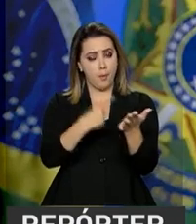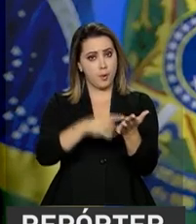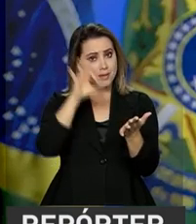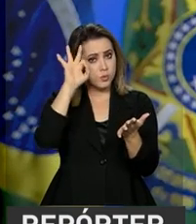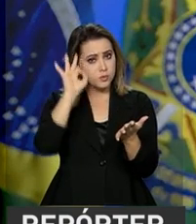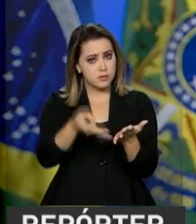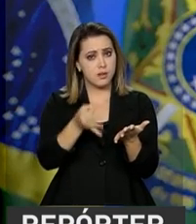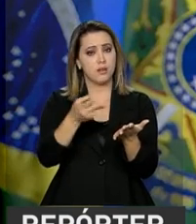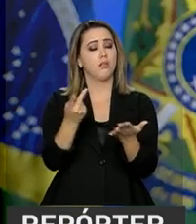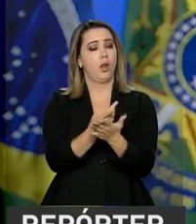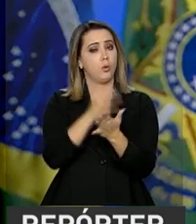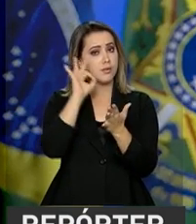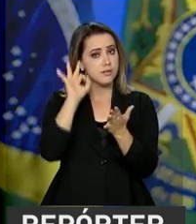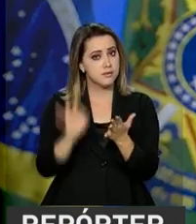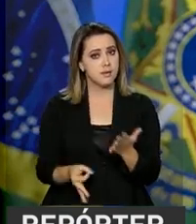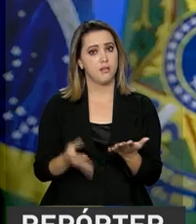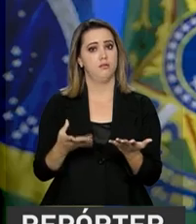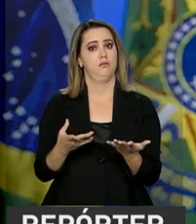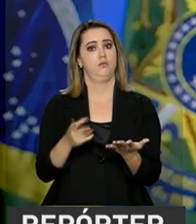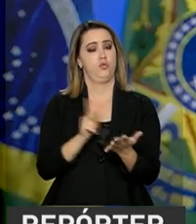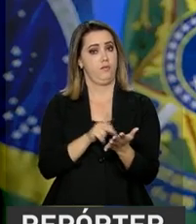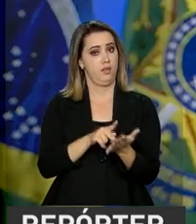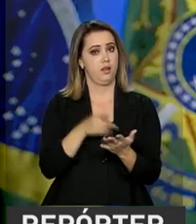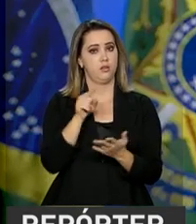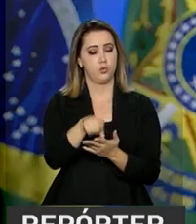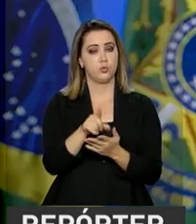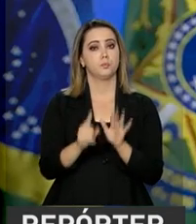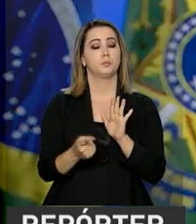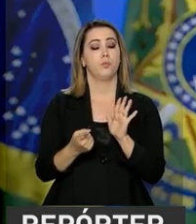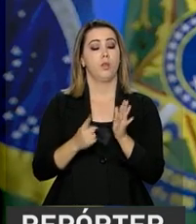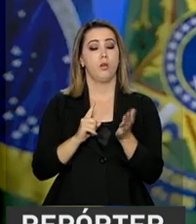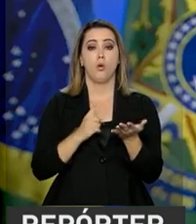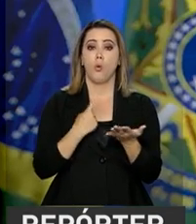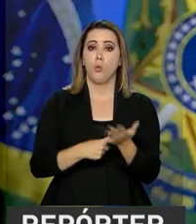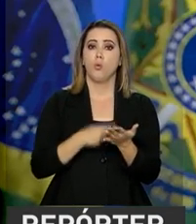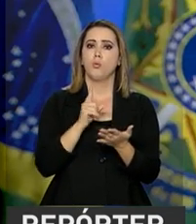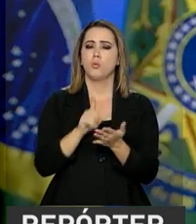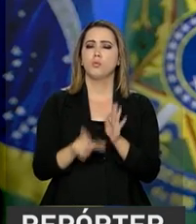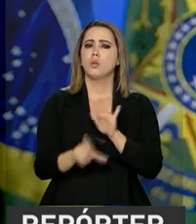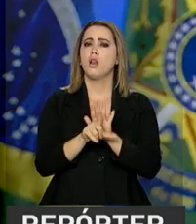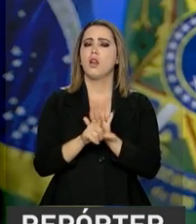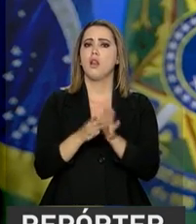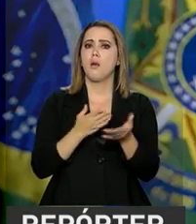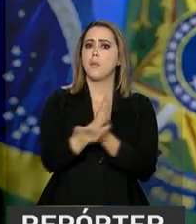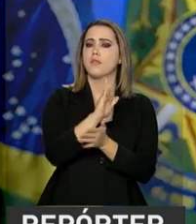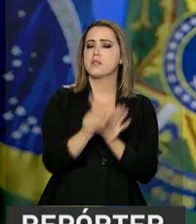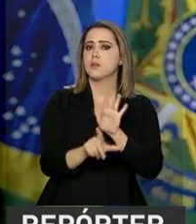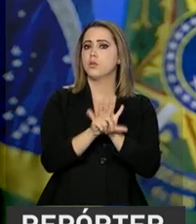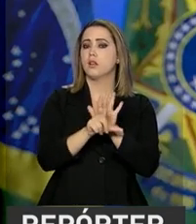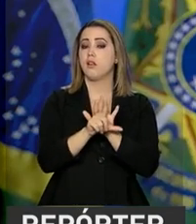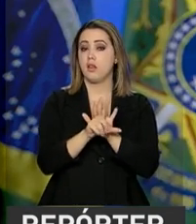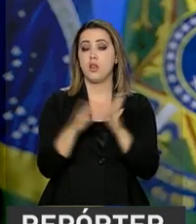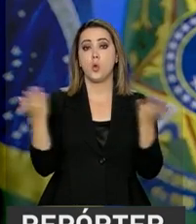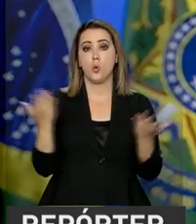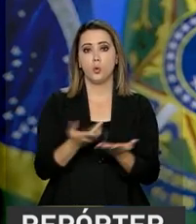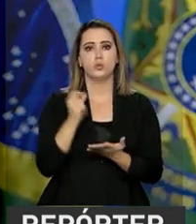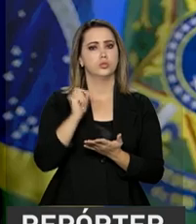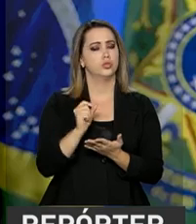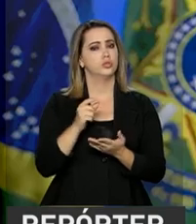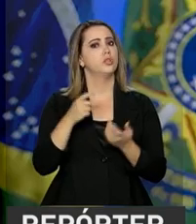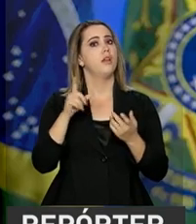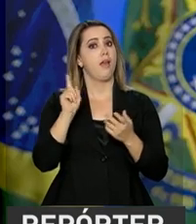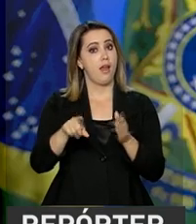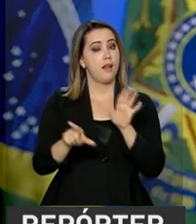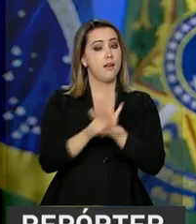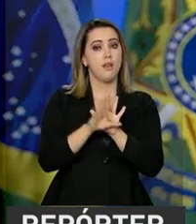realidade a maior prova é a aprovação da reforma trabalhista a modernização trabalhista agora é